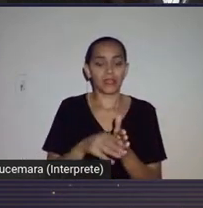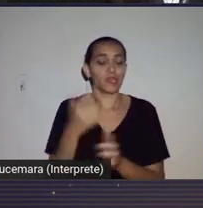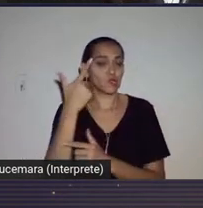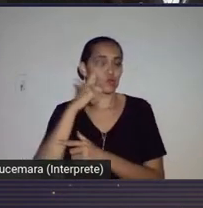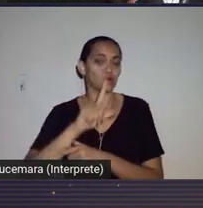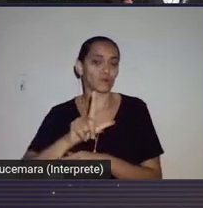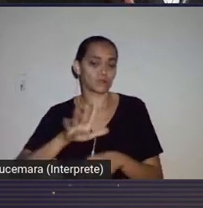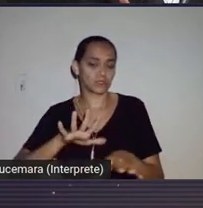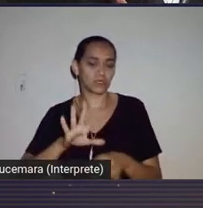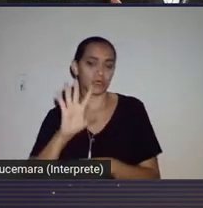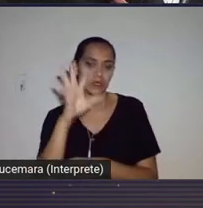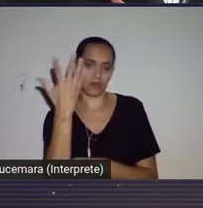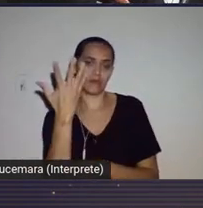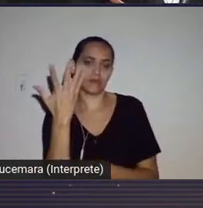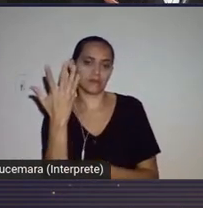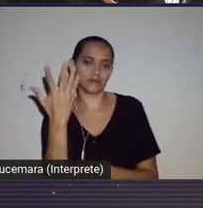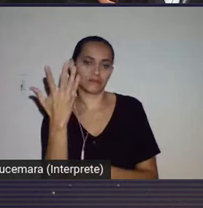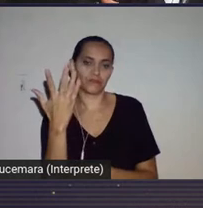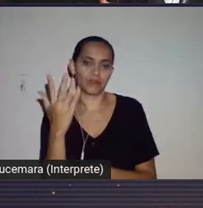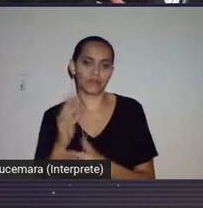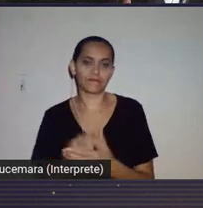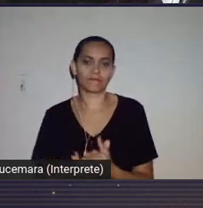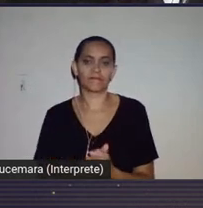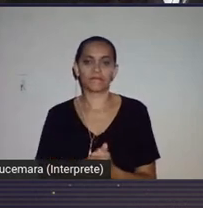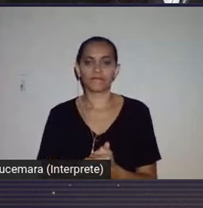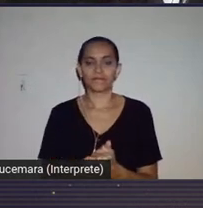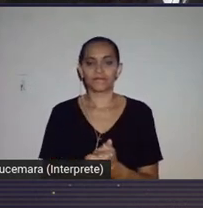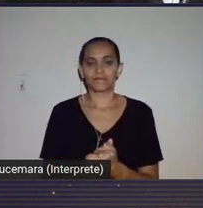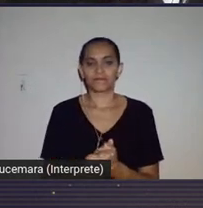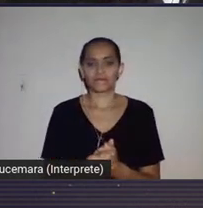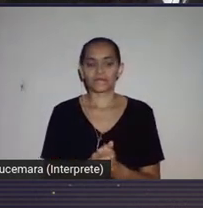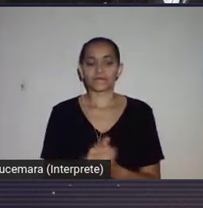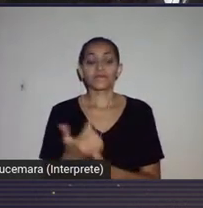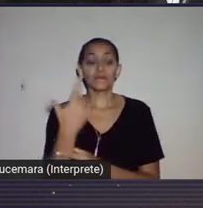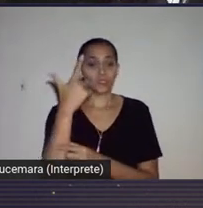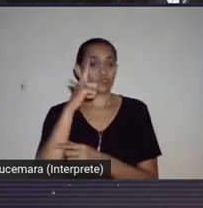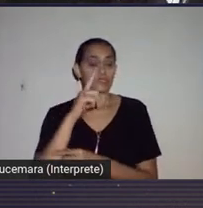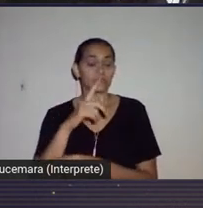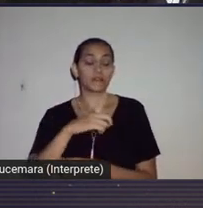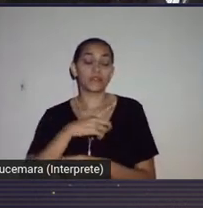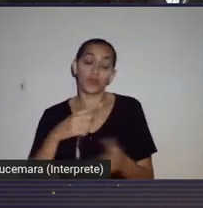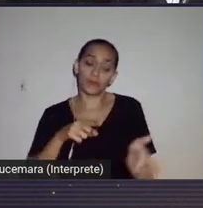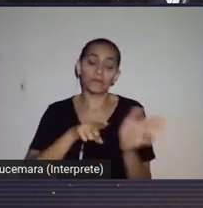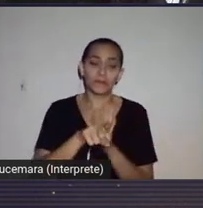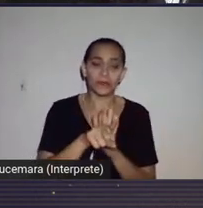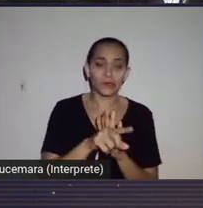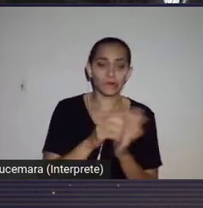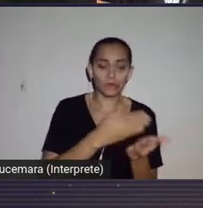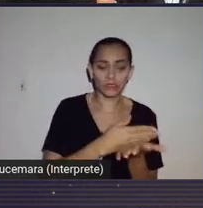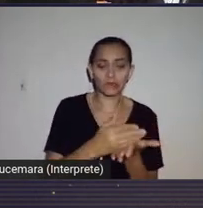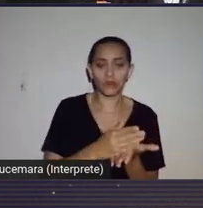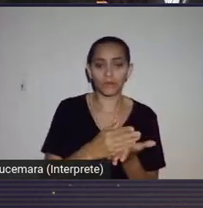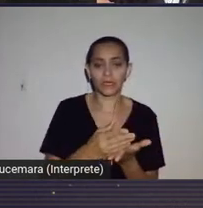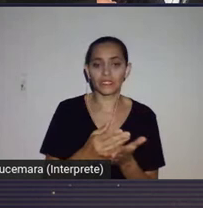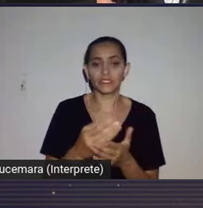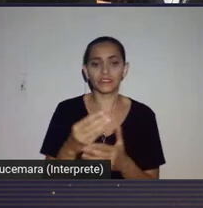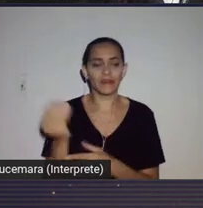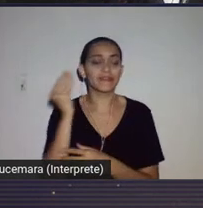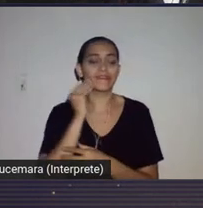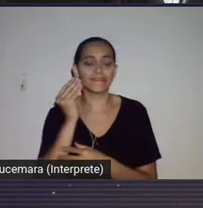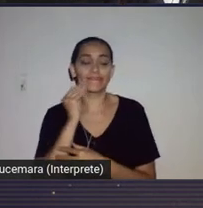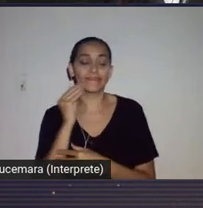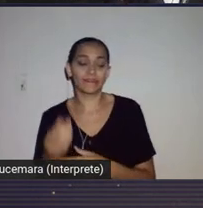que satisfaça basicamente consiga responder aquela hipótese inicial. Então, novamente, as experiências